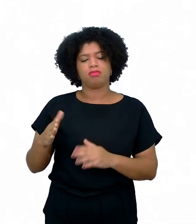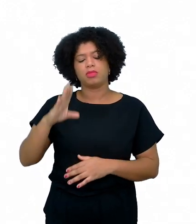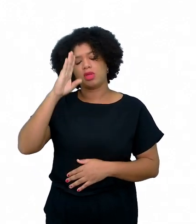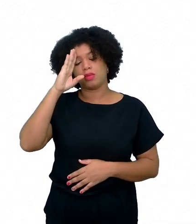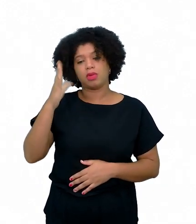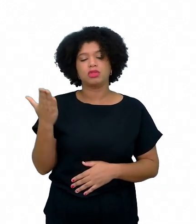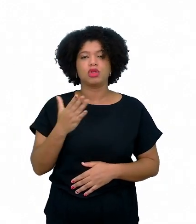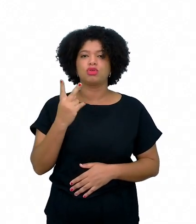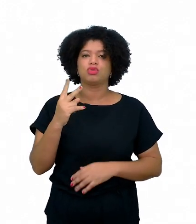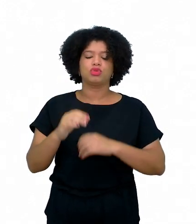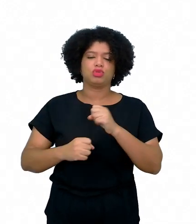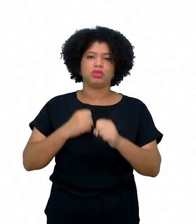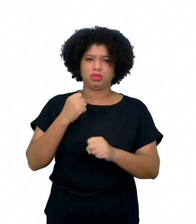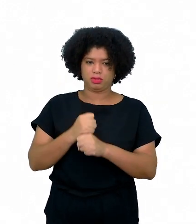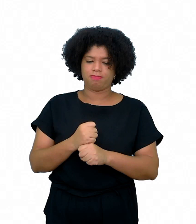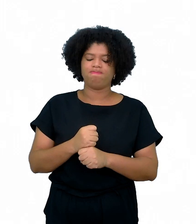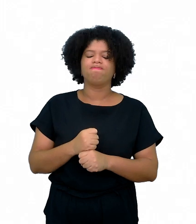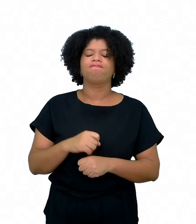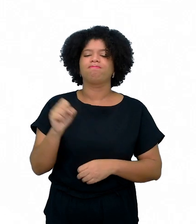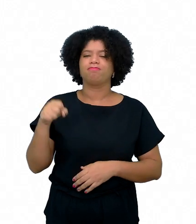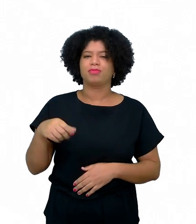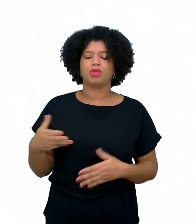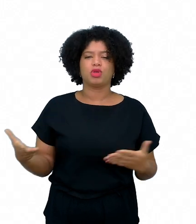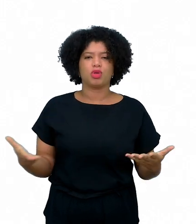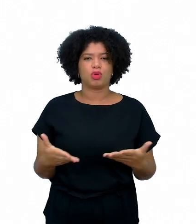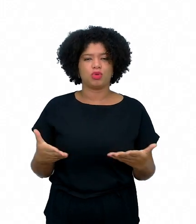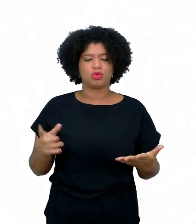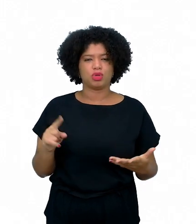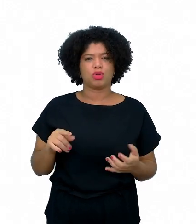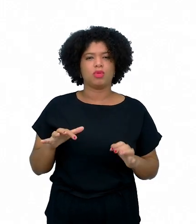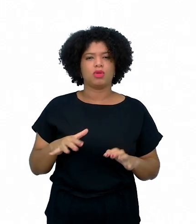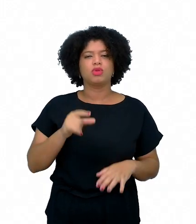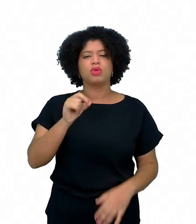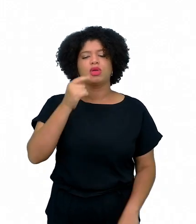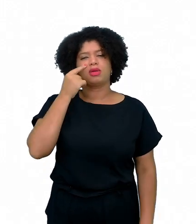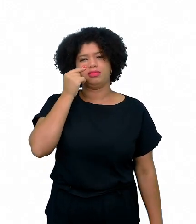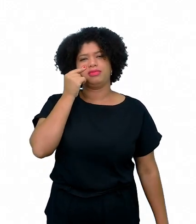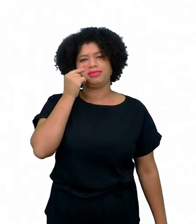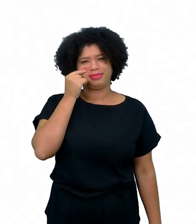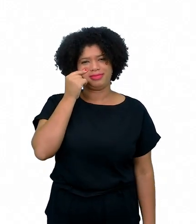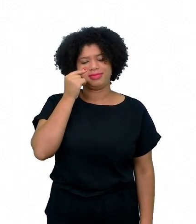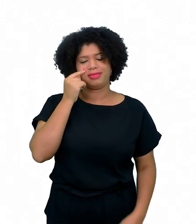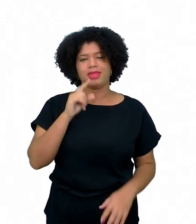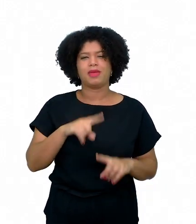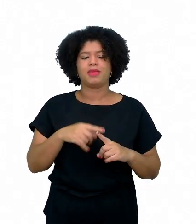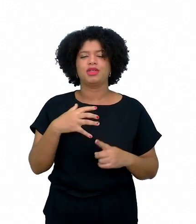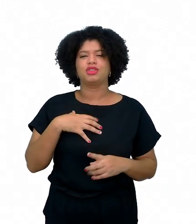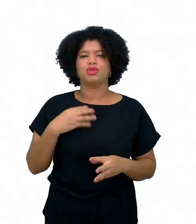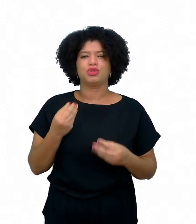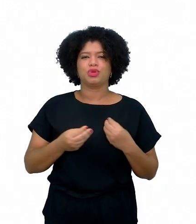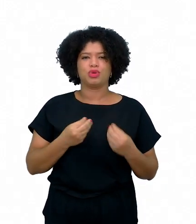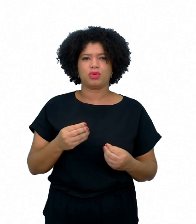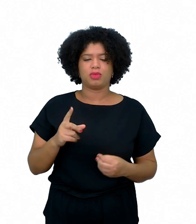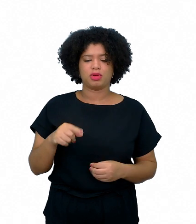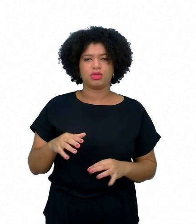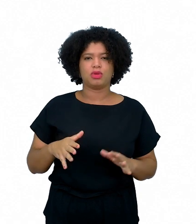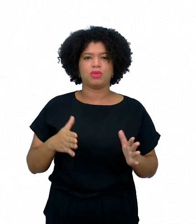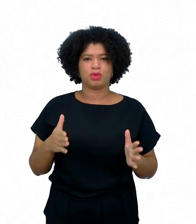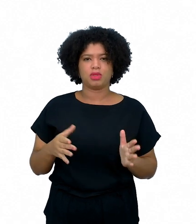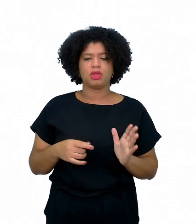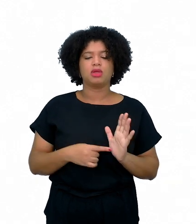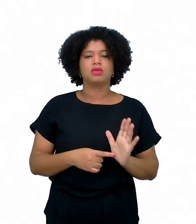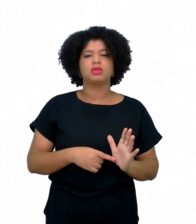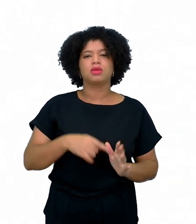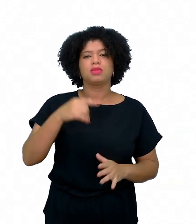nesses últimos 2 anos, né? Hoje nós estamos no momento presencial. Então, de que forma a gente, nesse momento